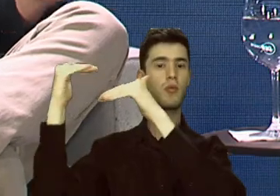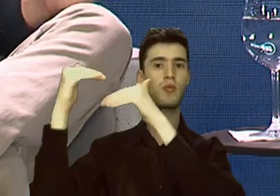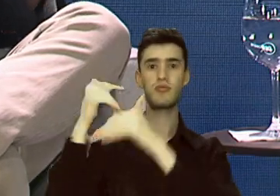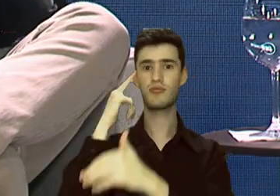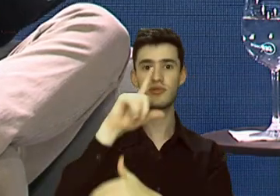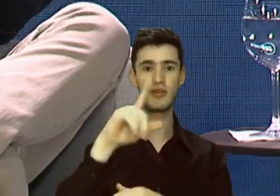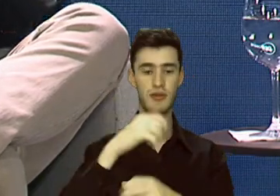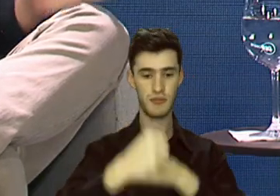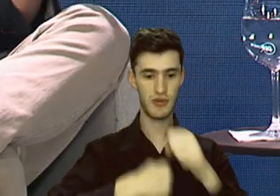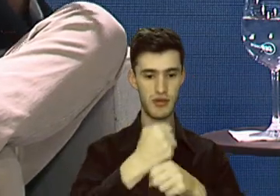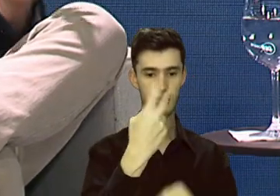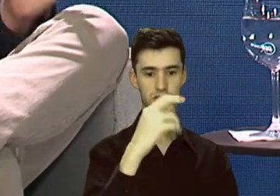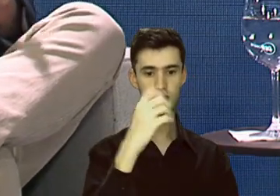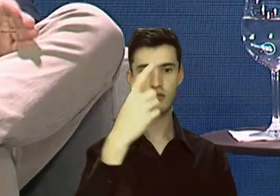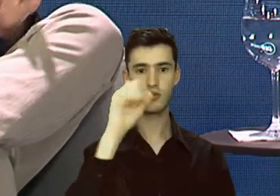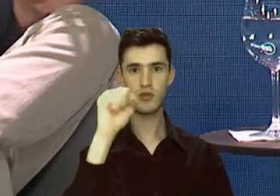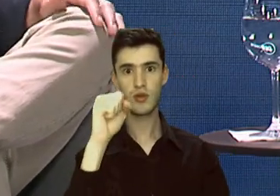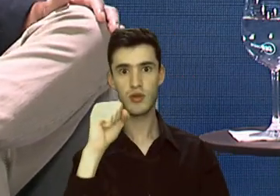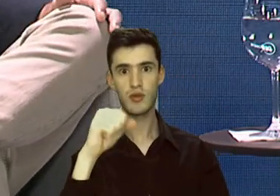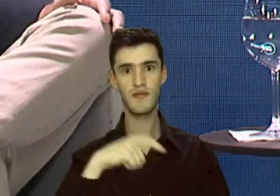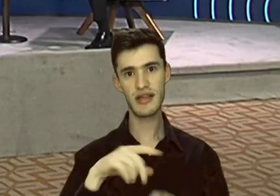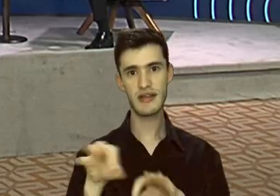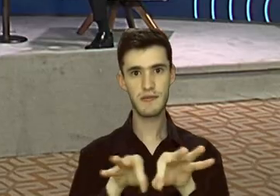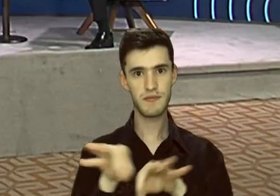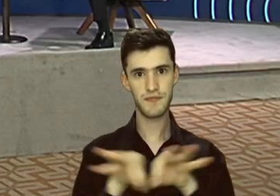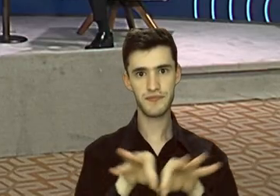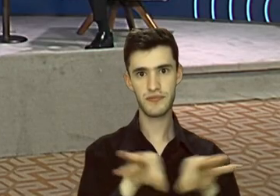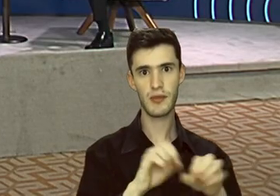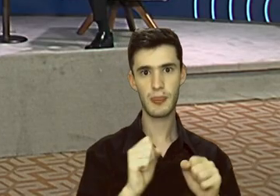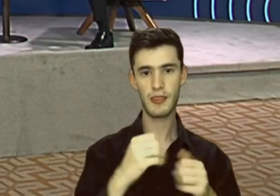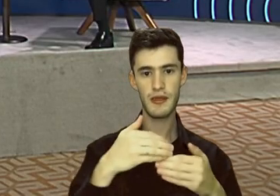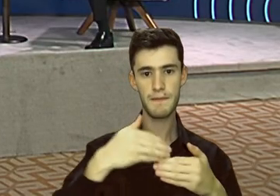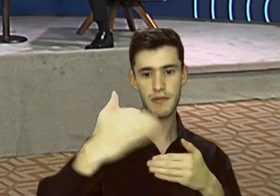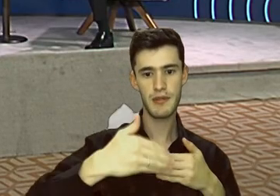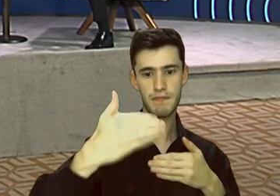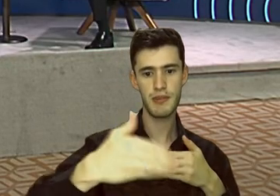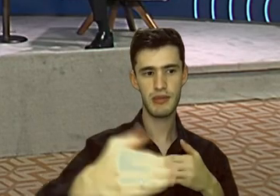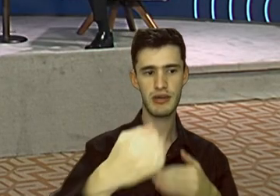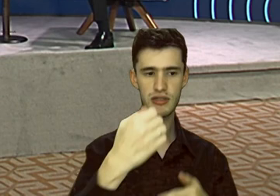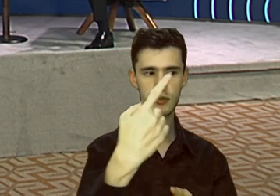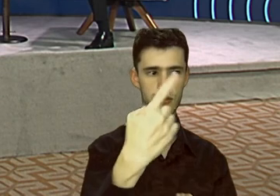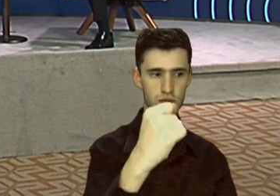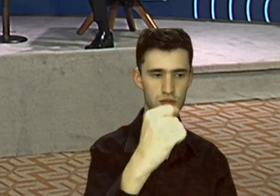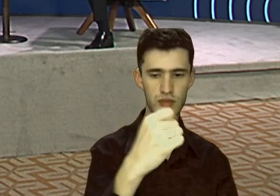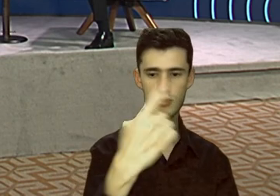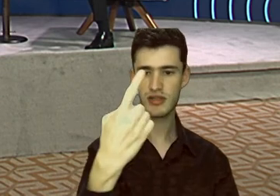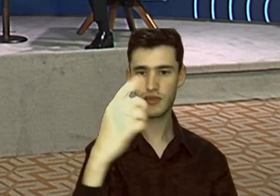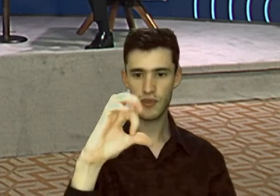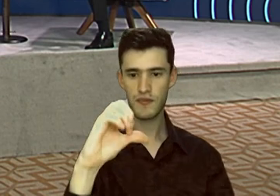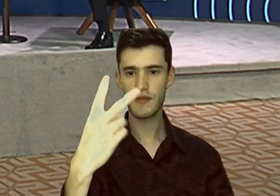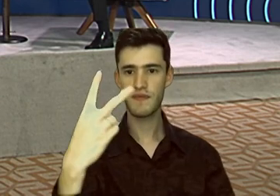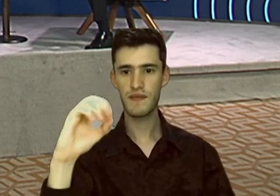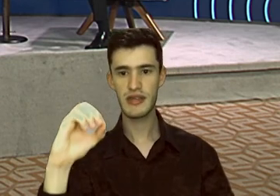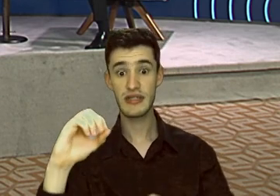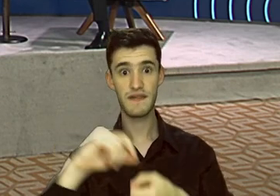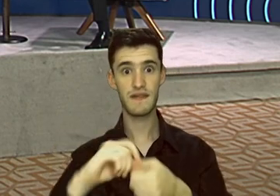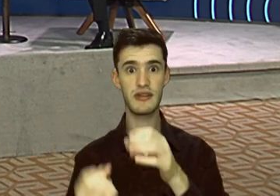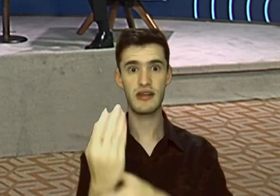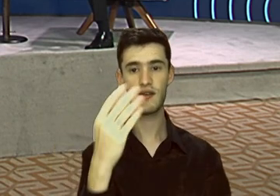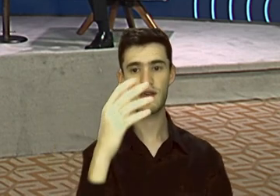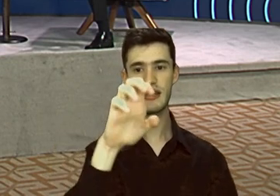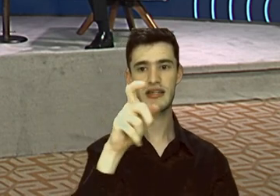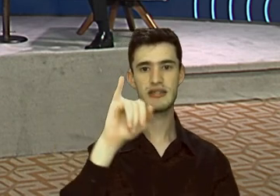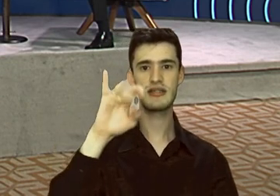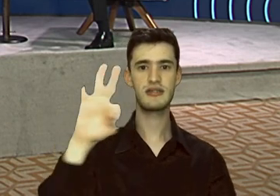a gente faz um plano de 18 19 e 20 para fazer o Exit então o plano era claro né o investidor já tinha entrado já tinha dado para